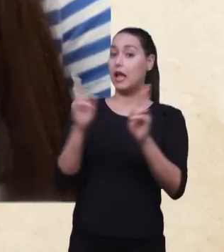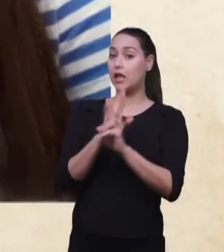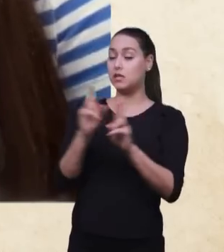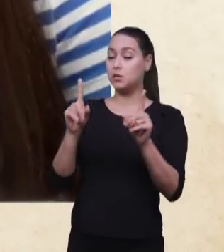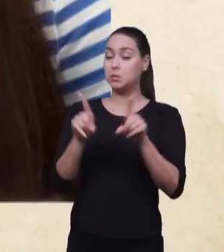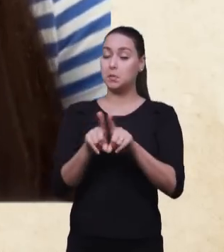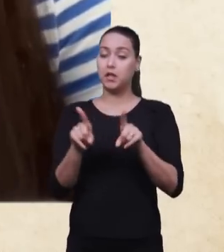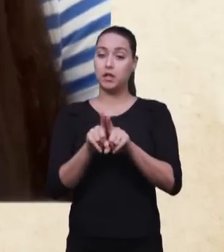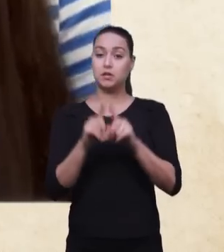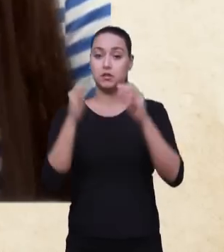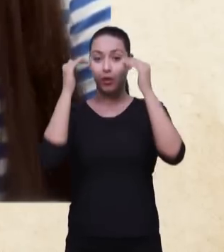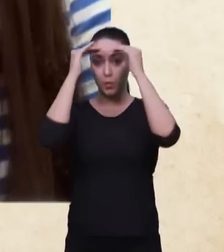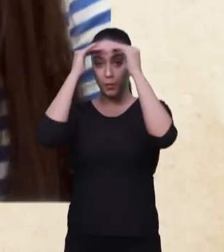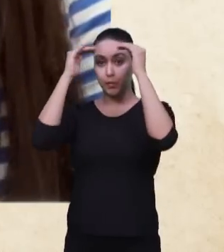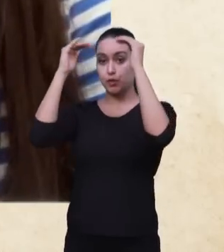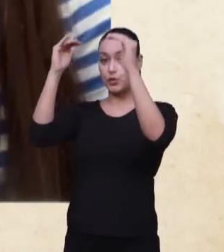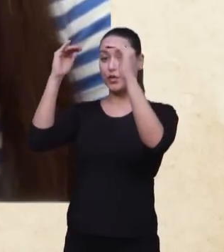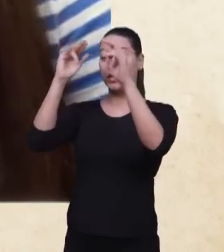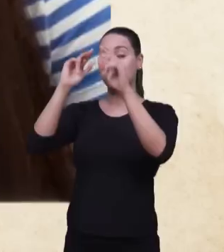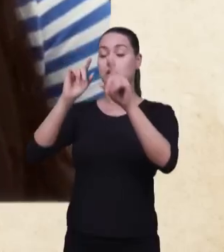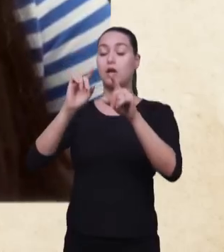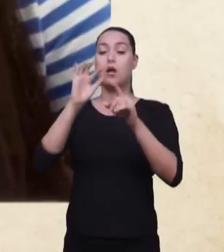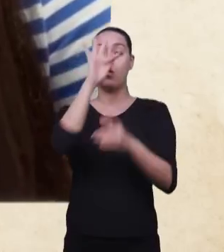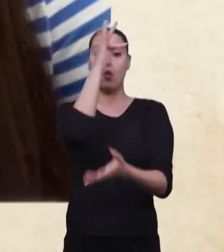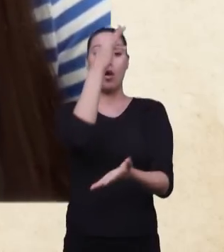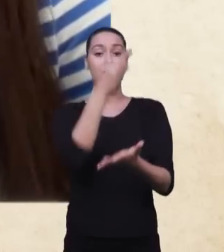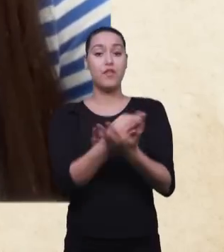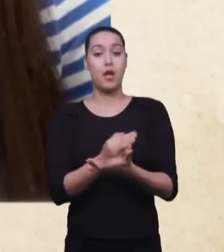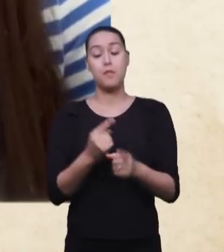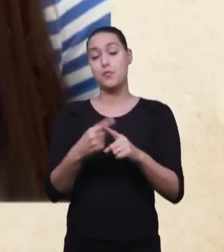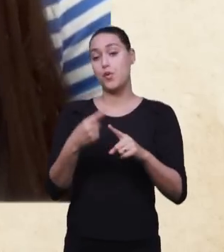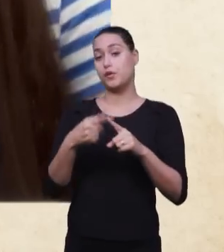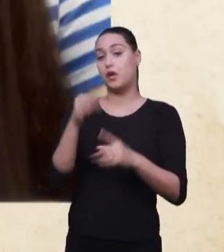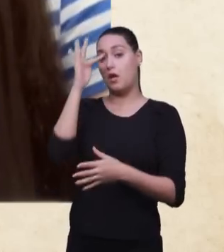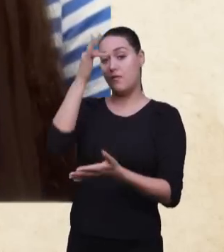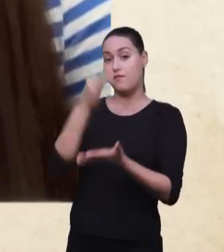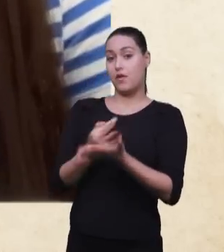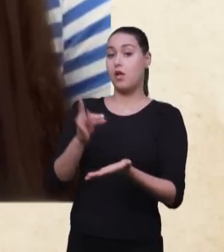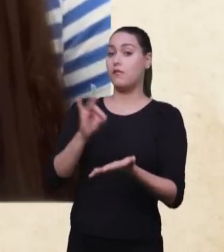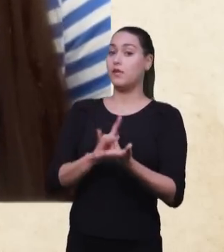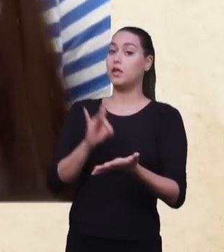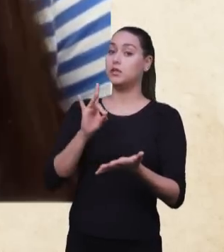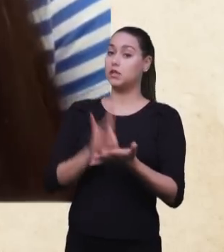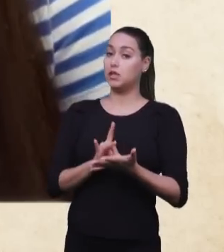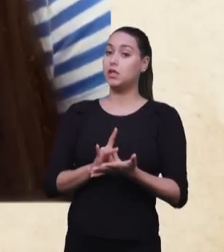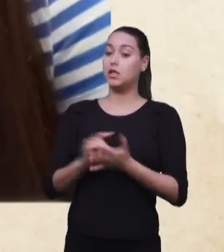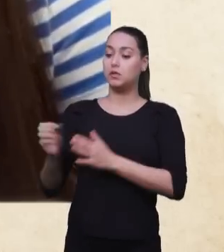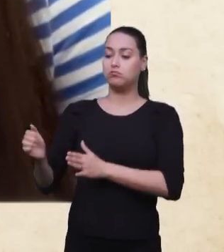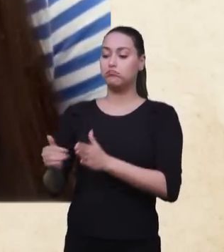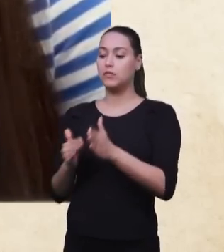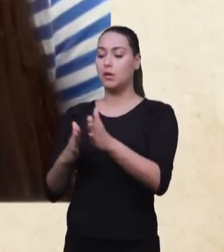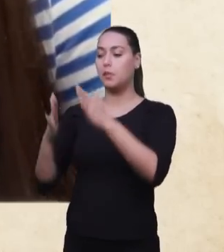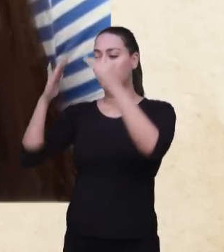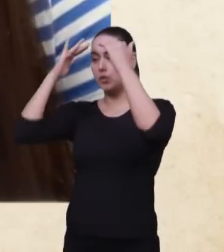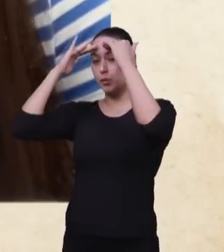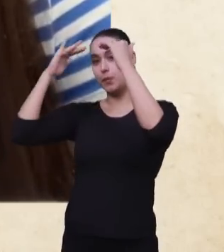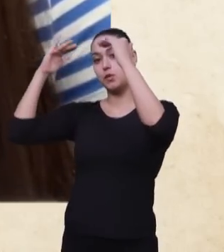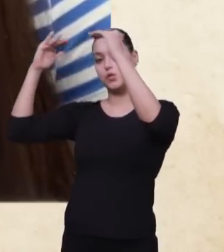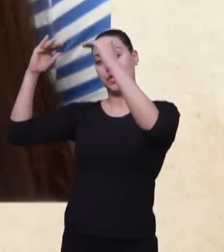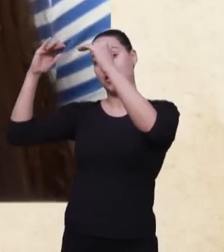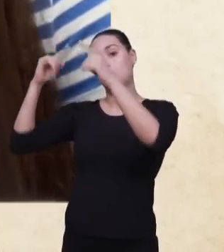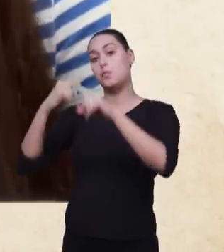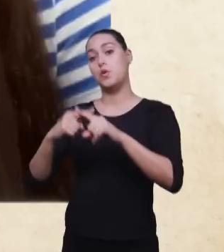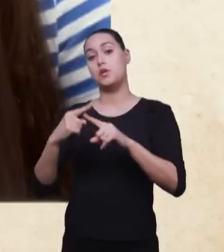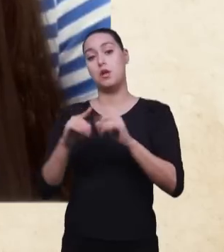a relação da obediência com a fé, porque a fé verdadeira só transita no caminho da